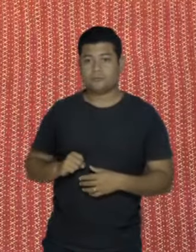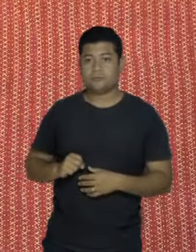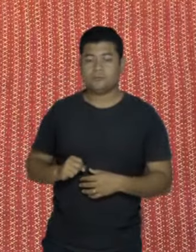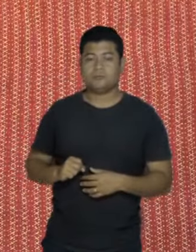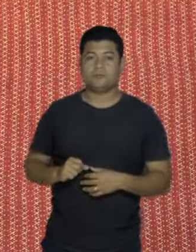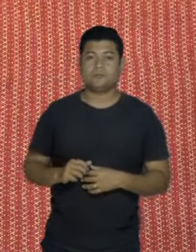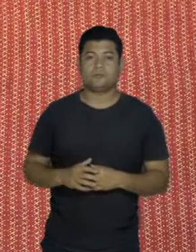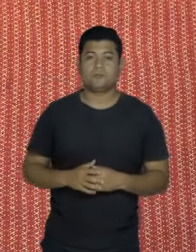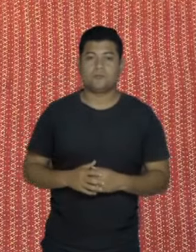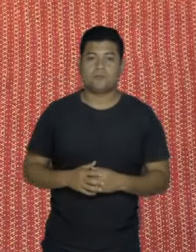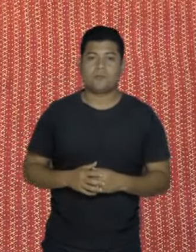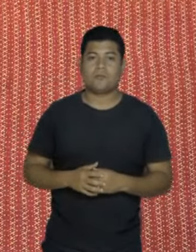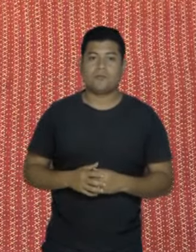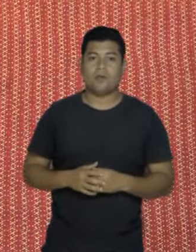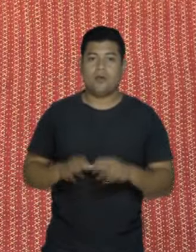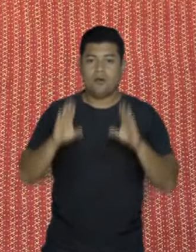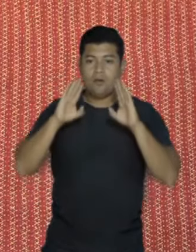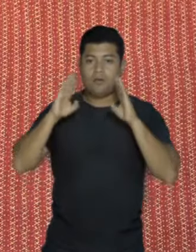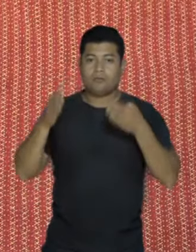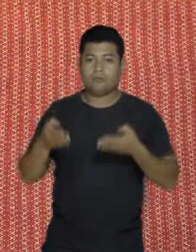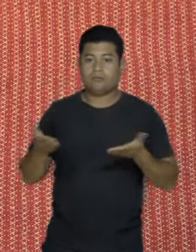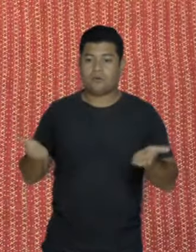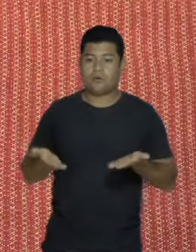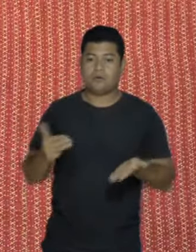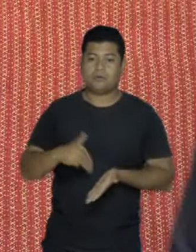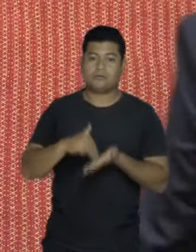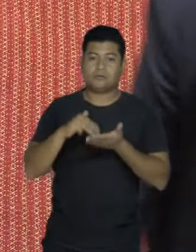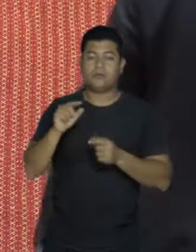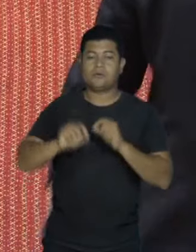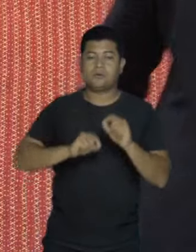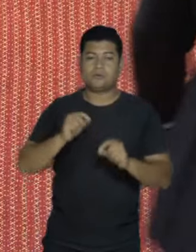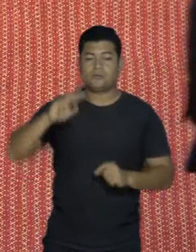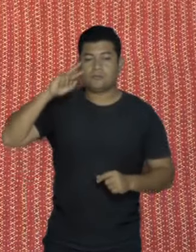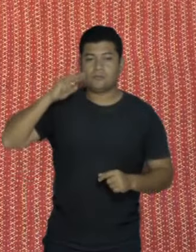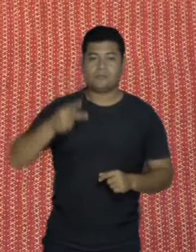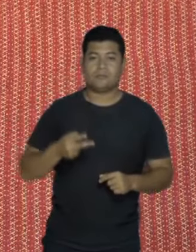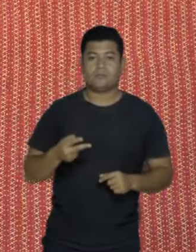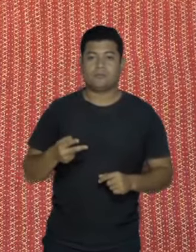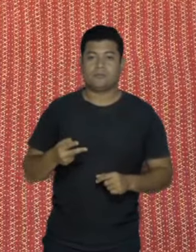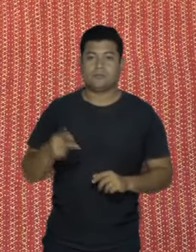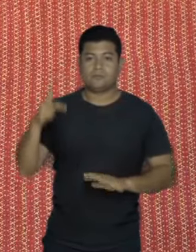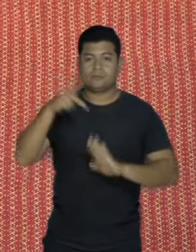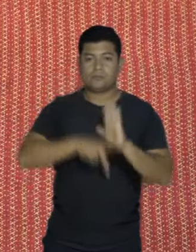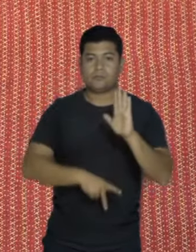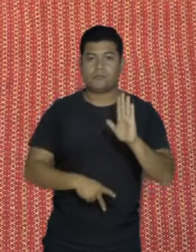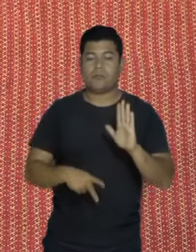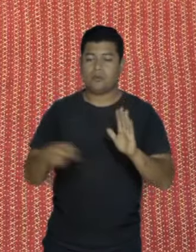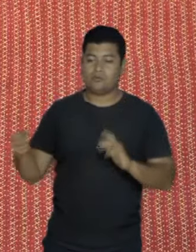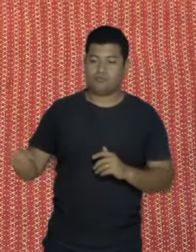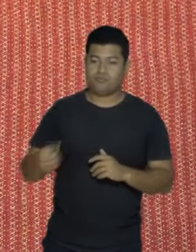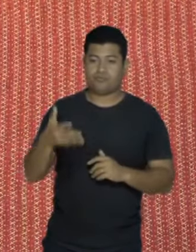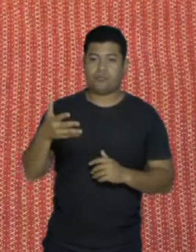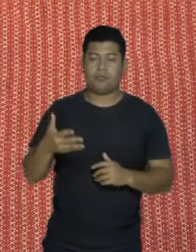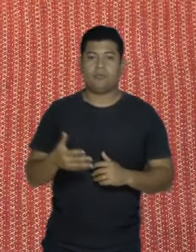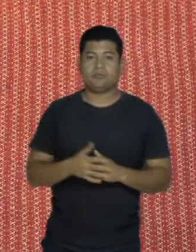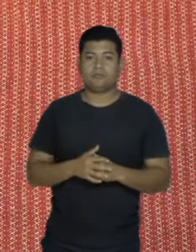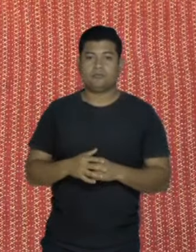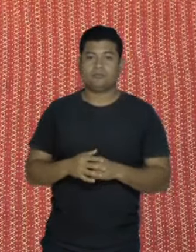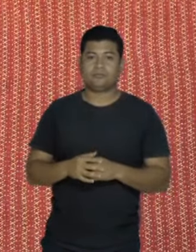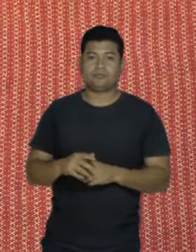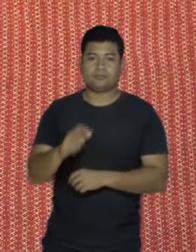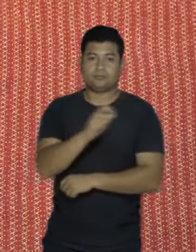Santa Catarina o foco desta emoção é um reconhecimento a um projeto inovador estudantes